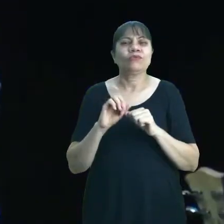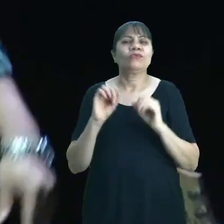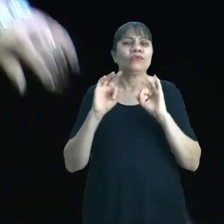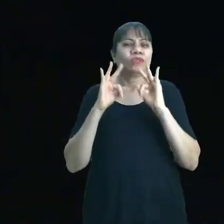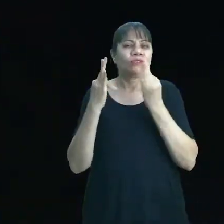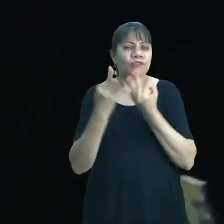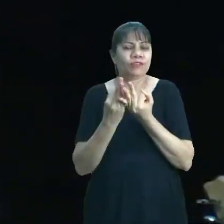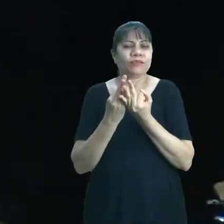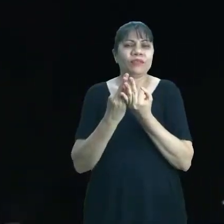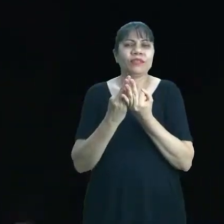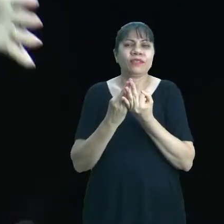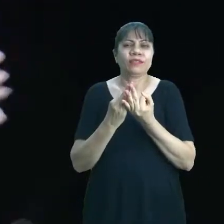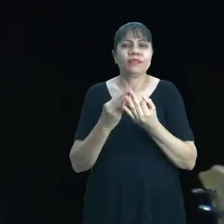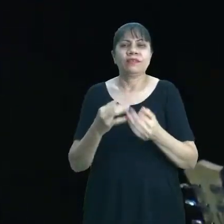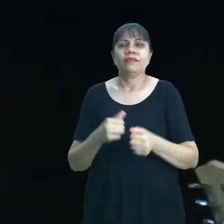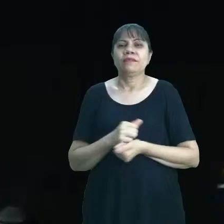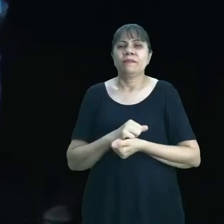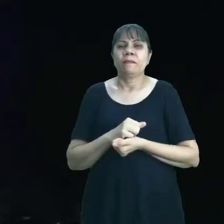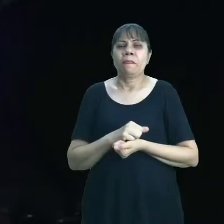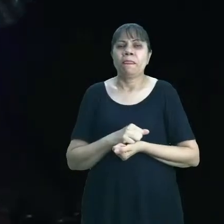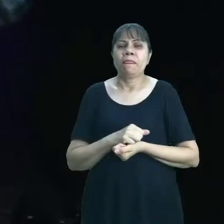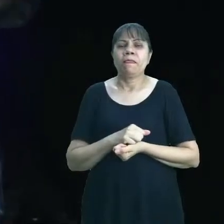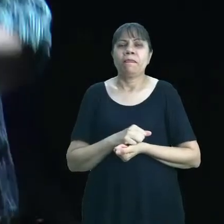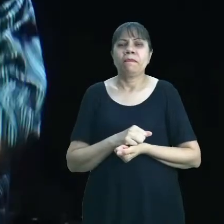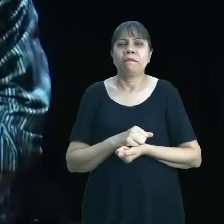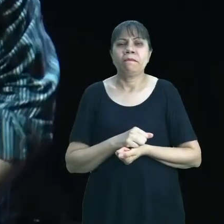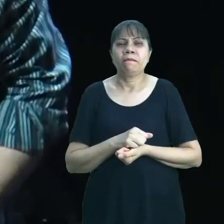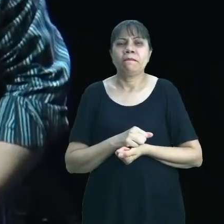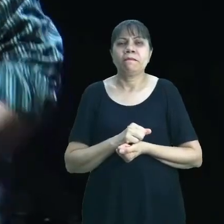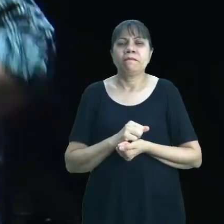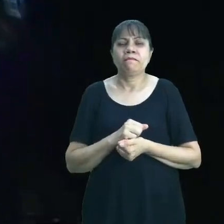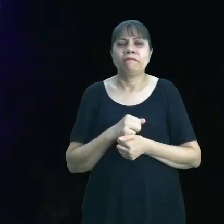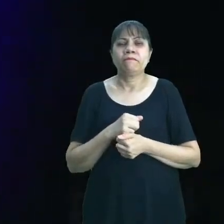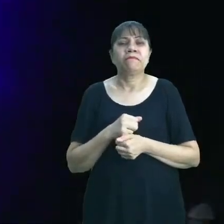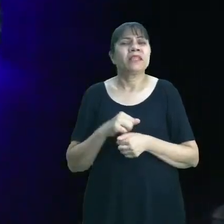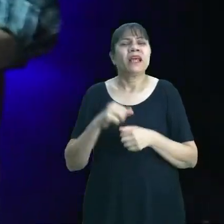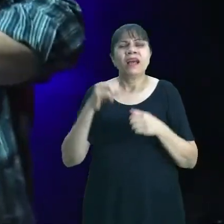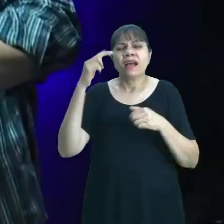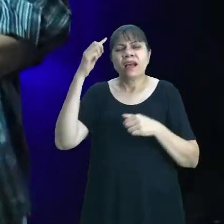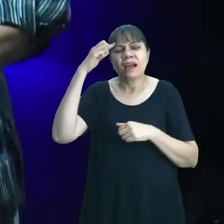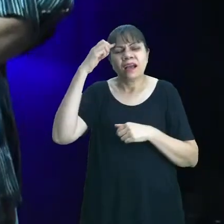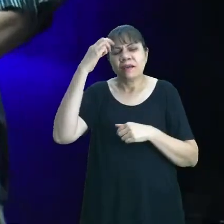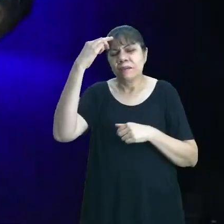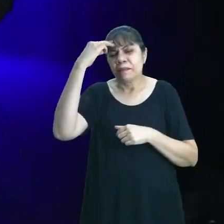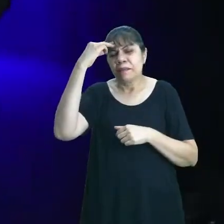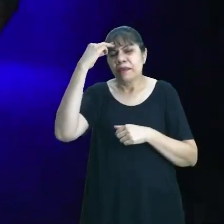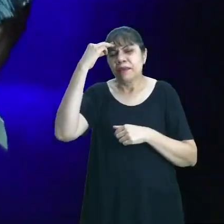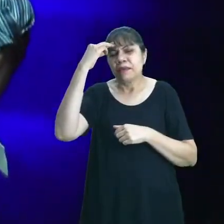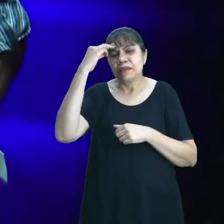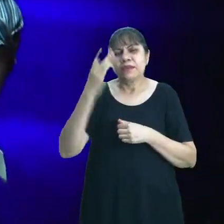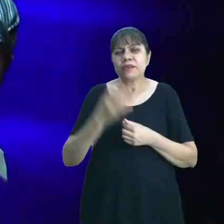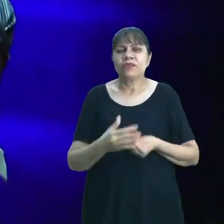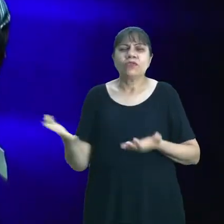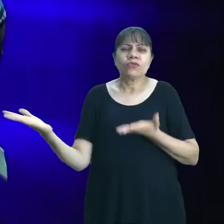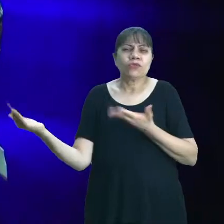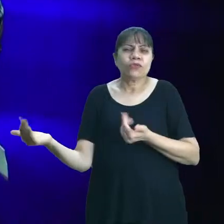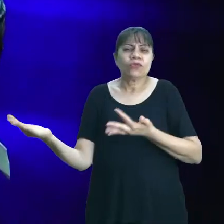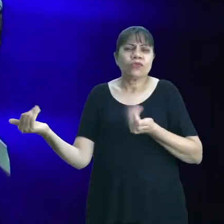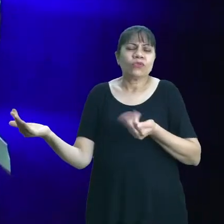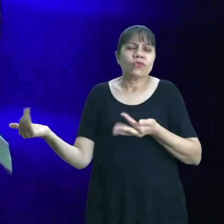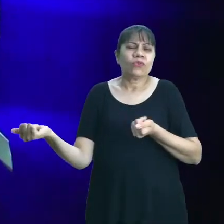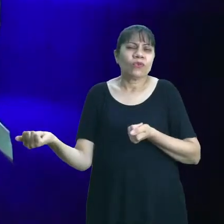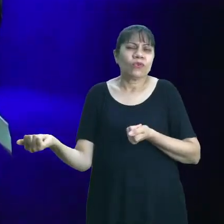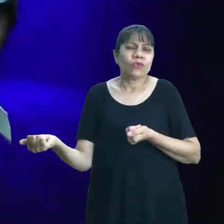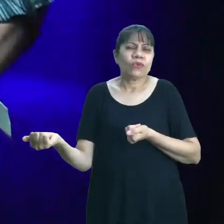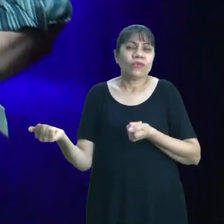filho, inventa atividades para ocupar a mente dos adolescentes, dos jovens, mas quem está em casa, vendo o que se passa